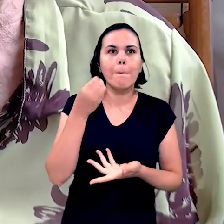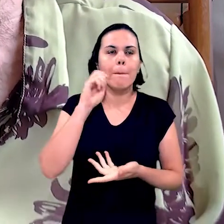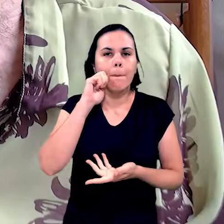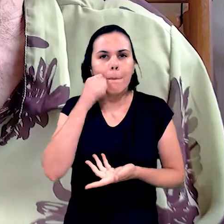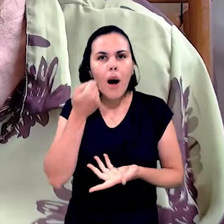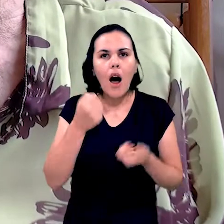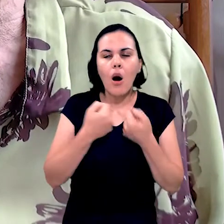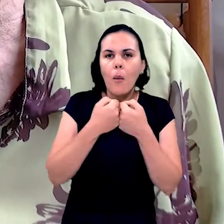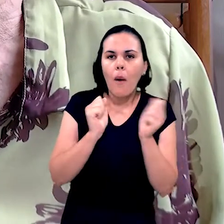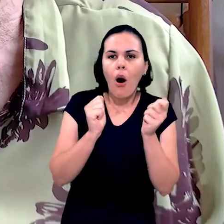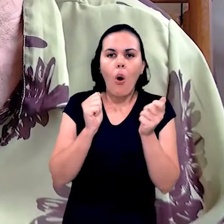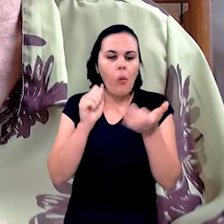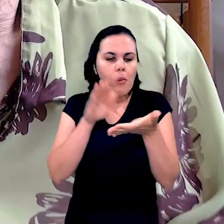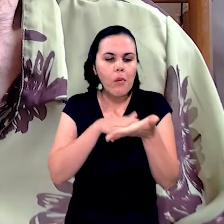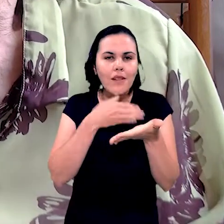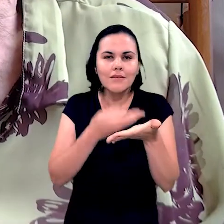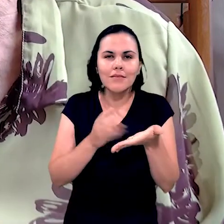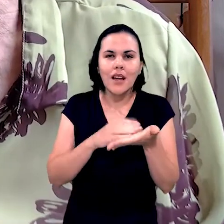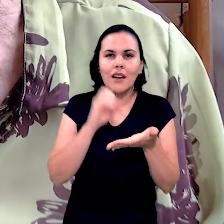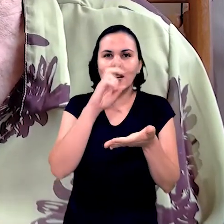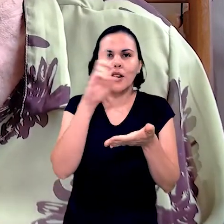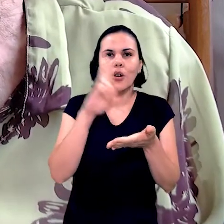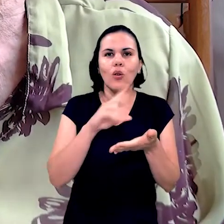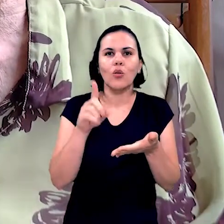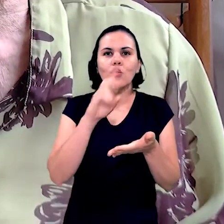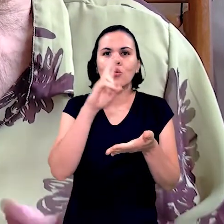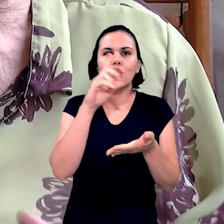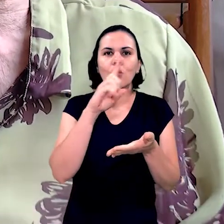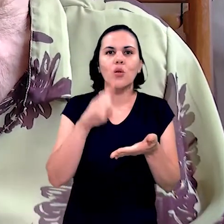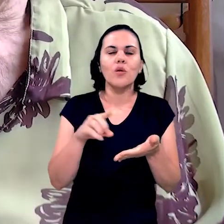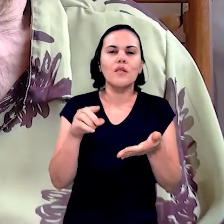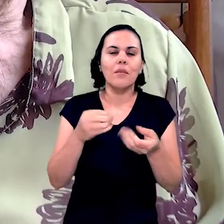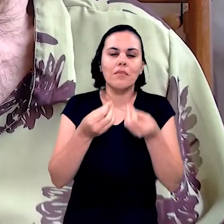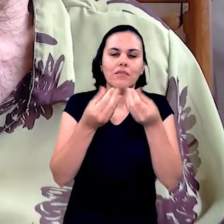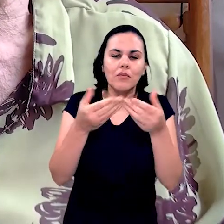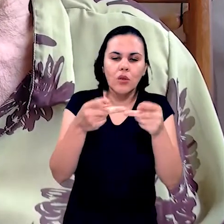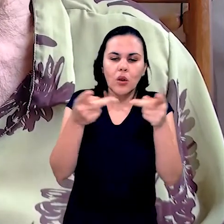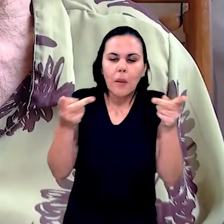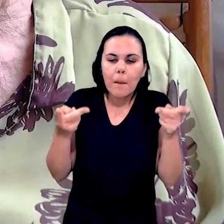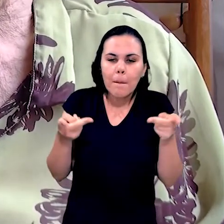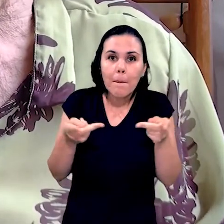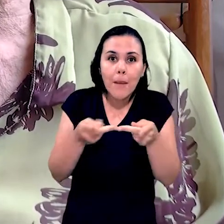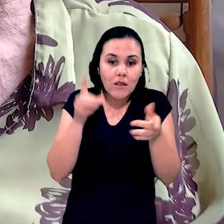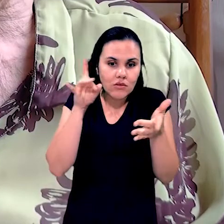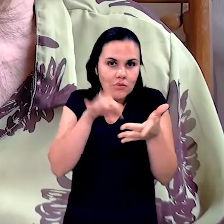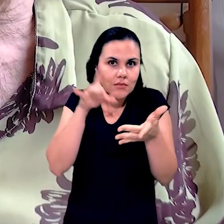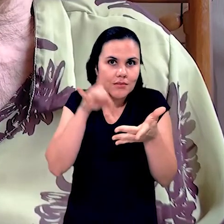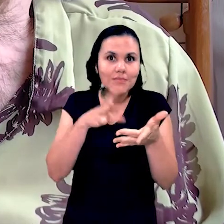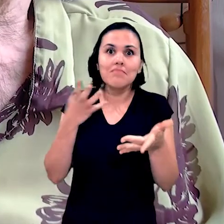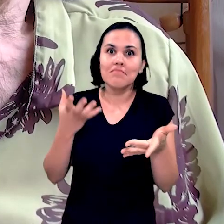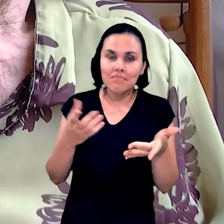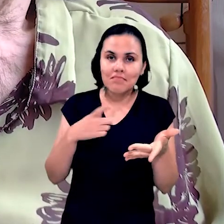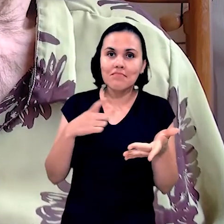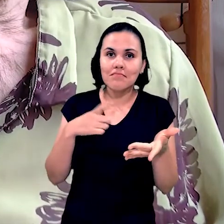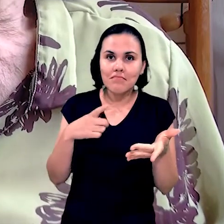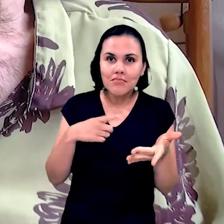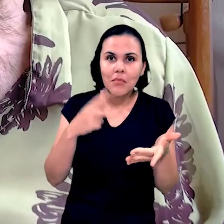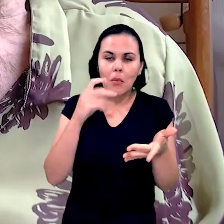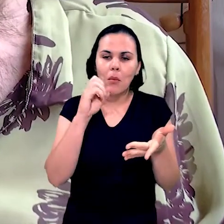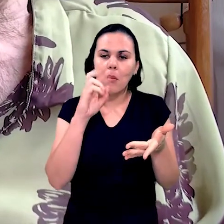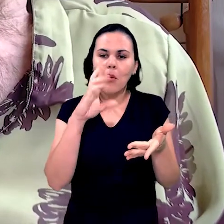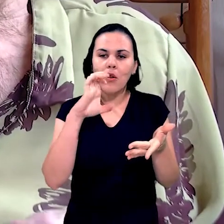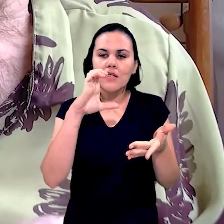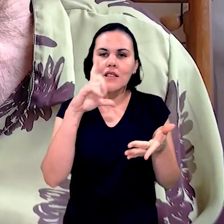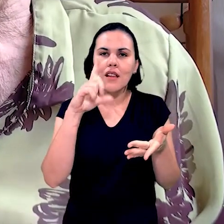doce, pão com manteiga e o cuscuz bastante servido em pratinhos de porcelana.